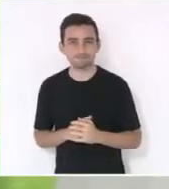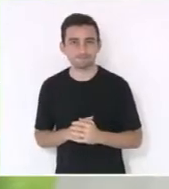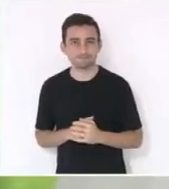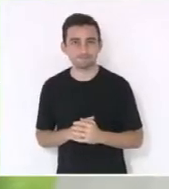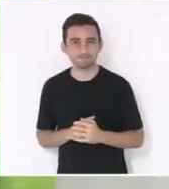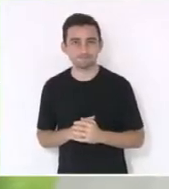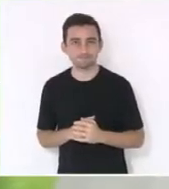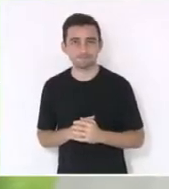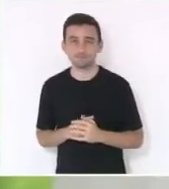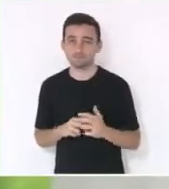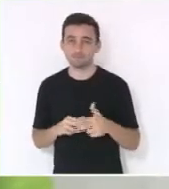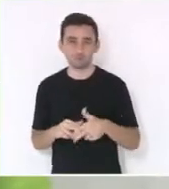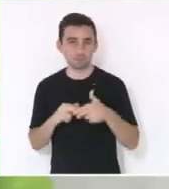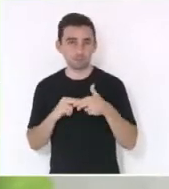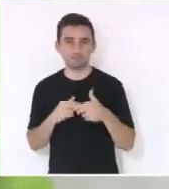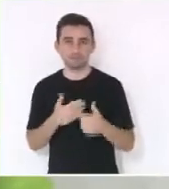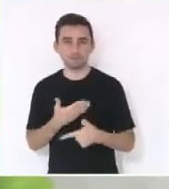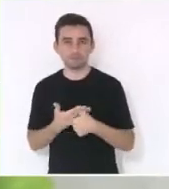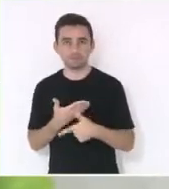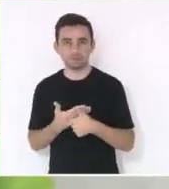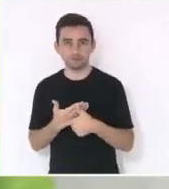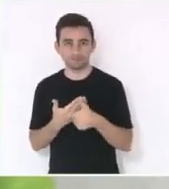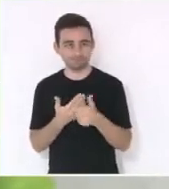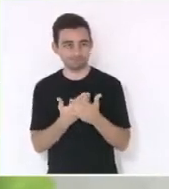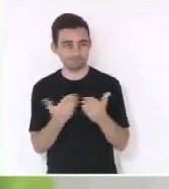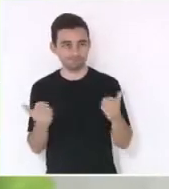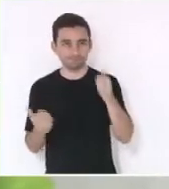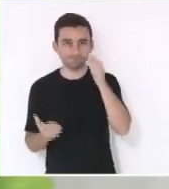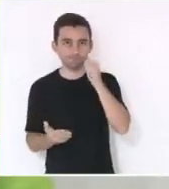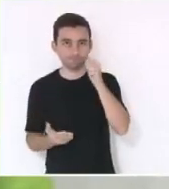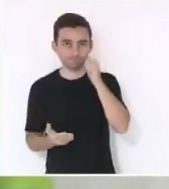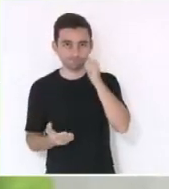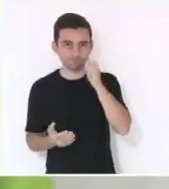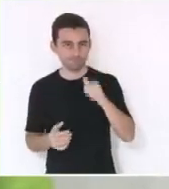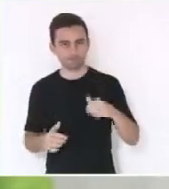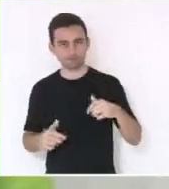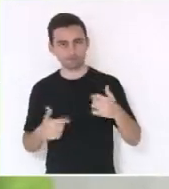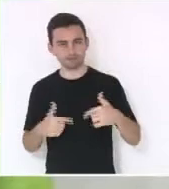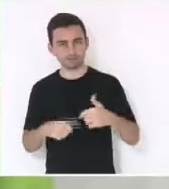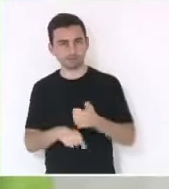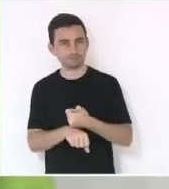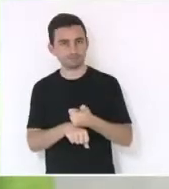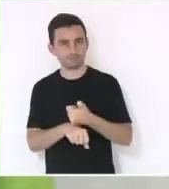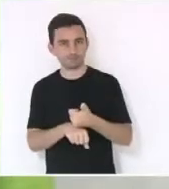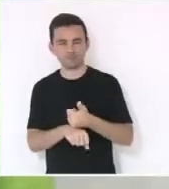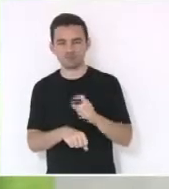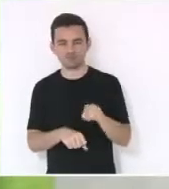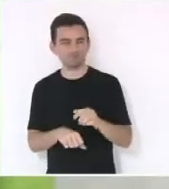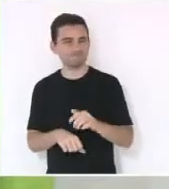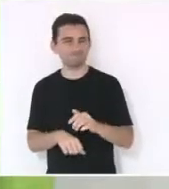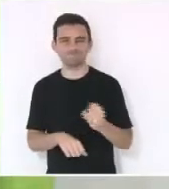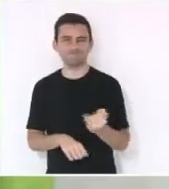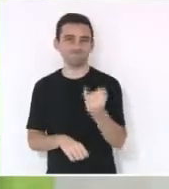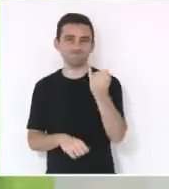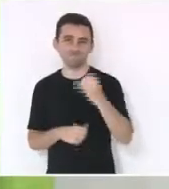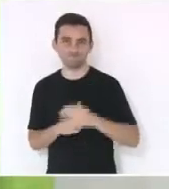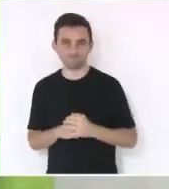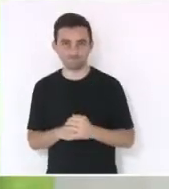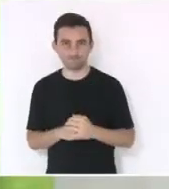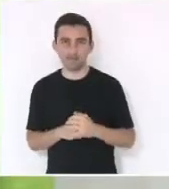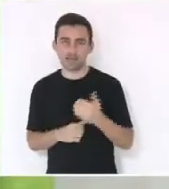isso, esse papel que as senhoras aqui desenvolvem é de fundamental importância. E tenho